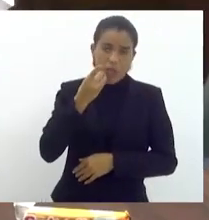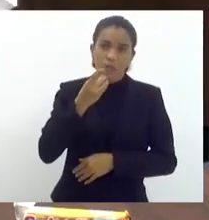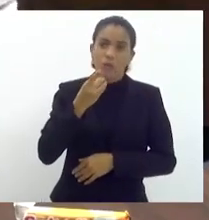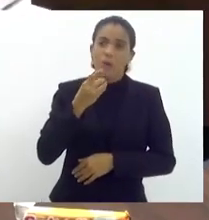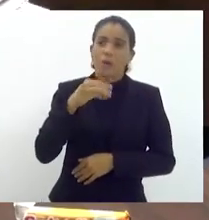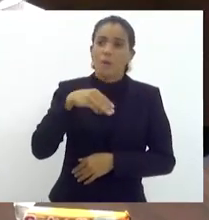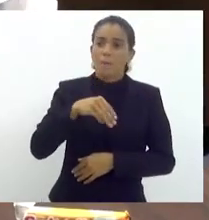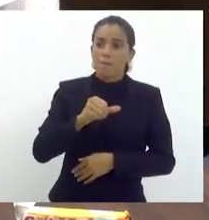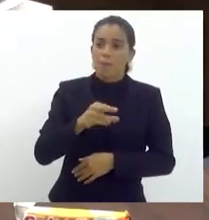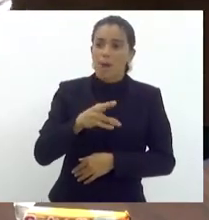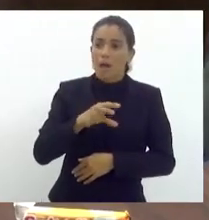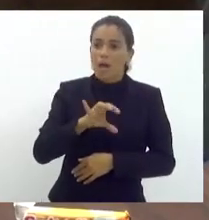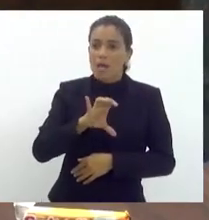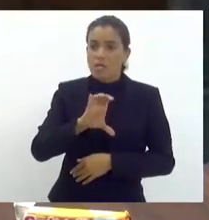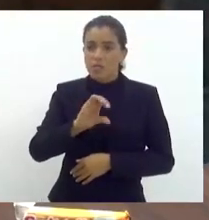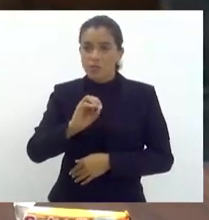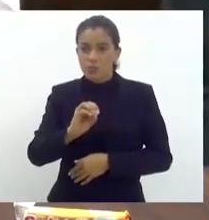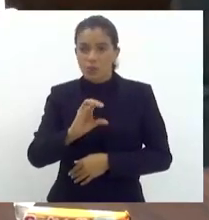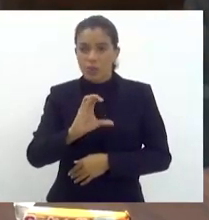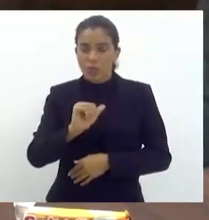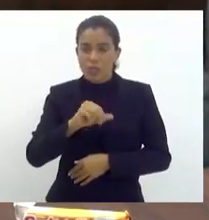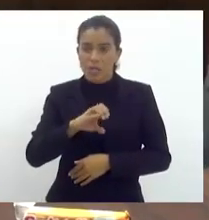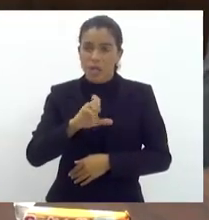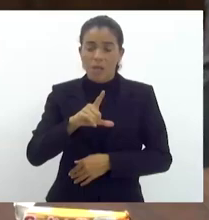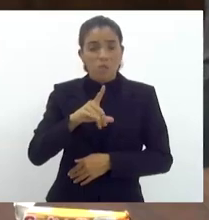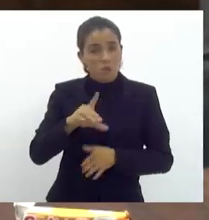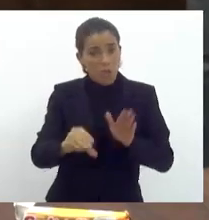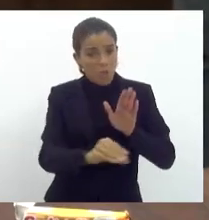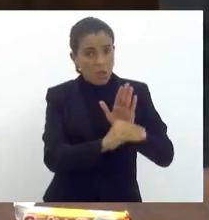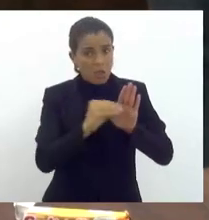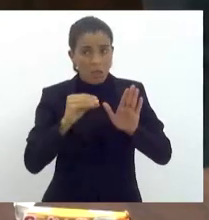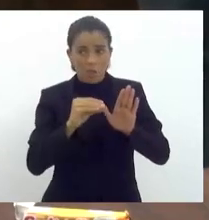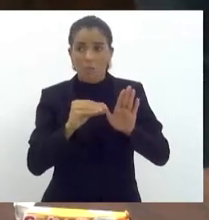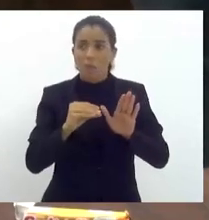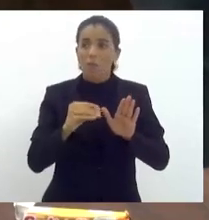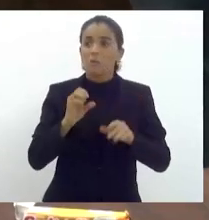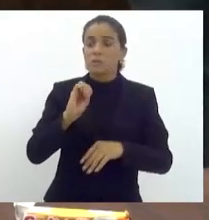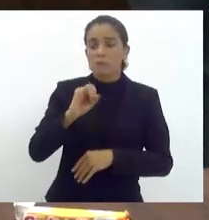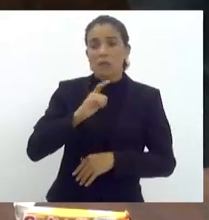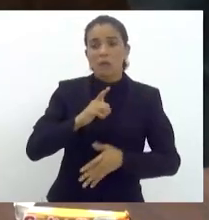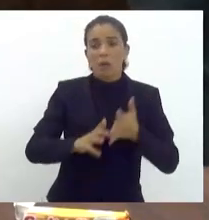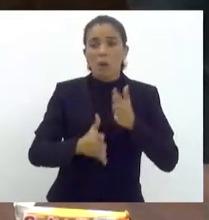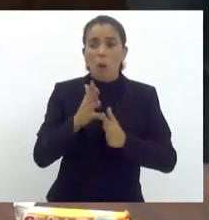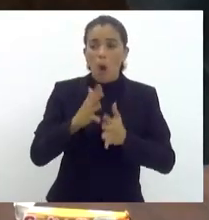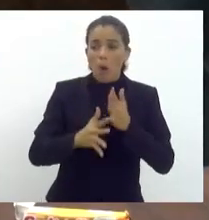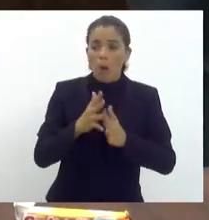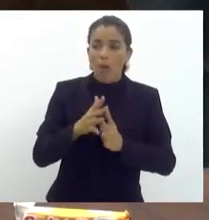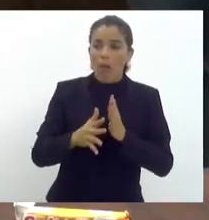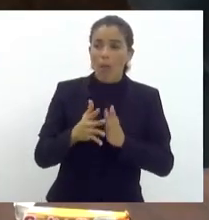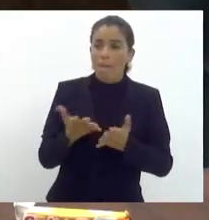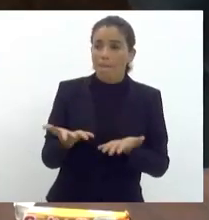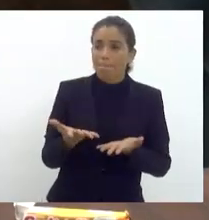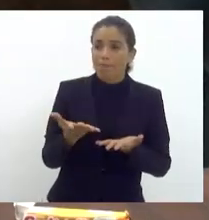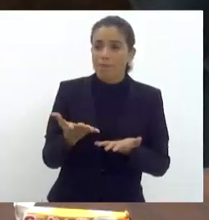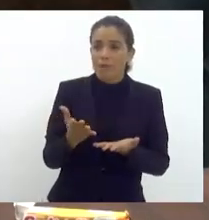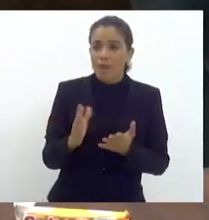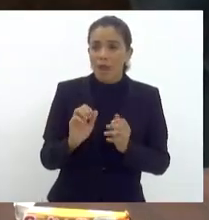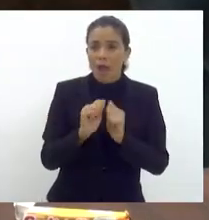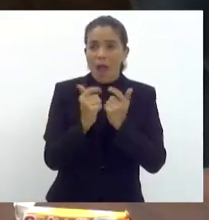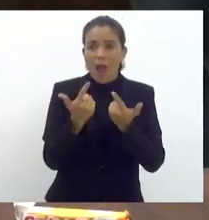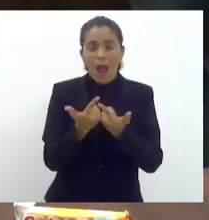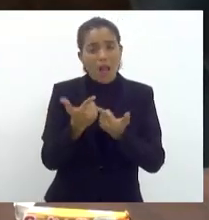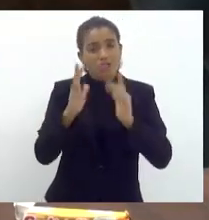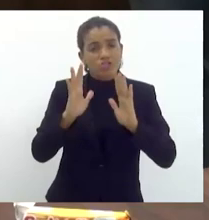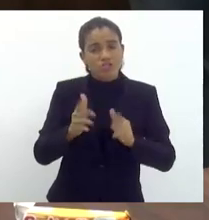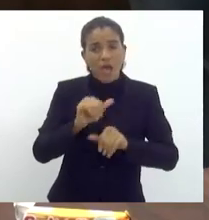canela mas canela perdão por ter atacado a emenda ou seja se houve qualquer vício de origem a casa corrigiu